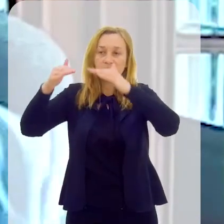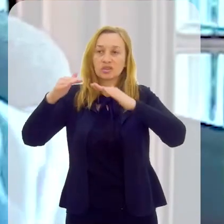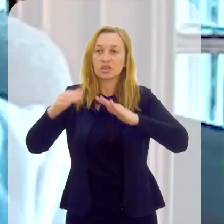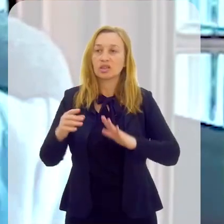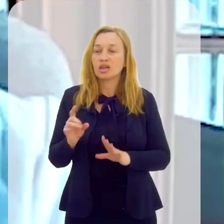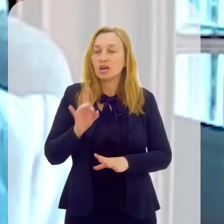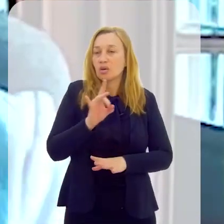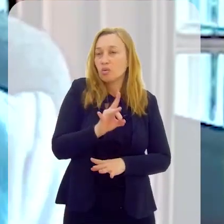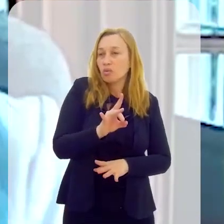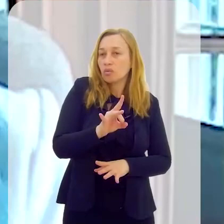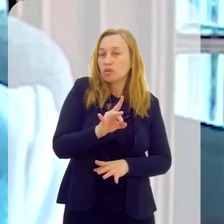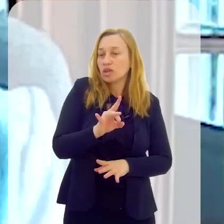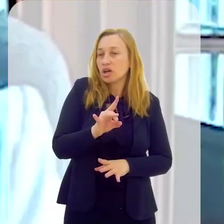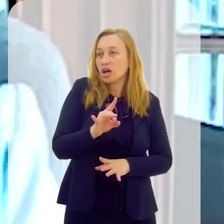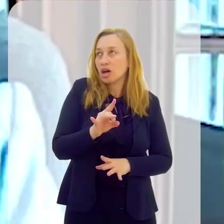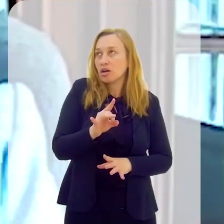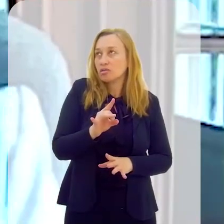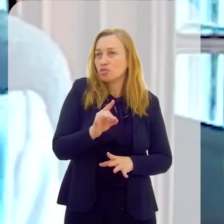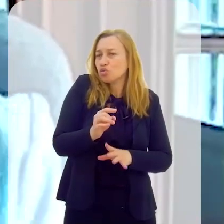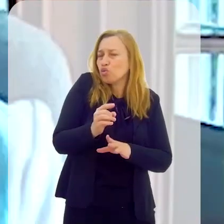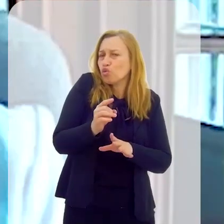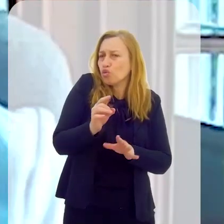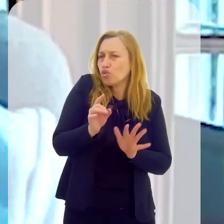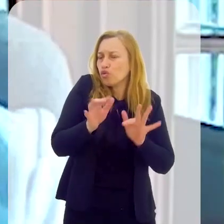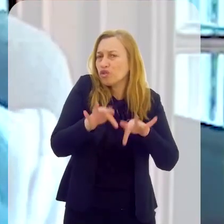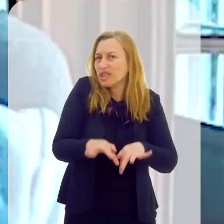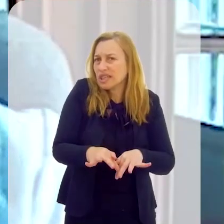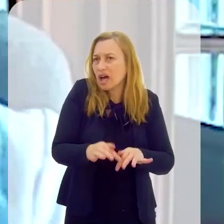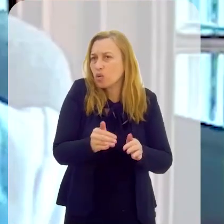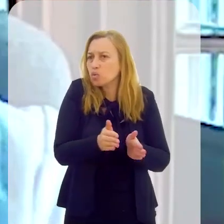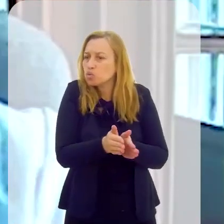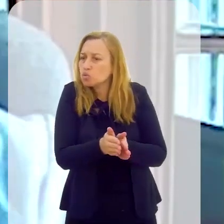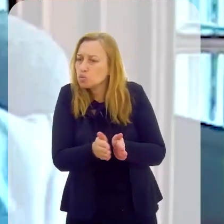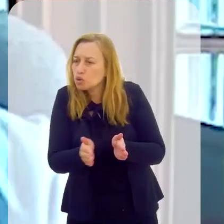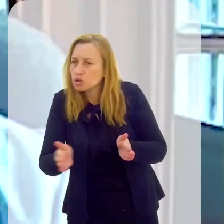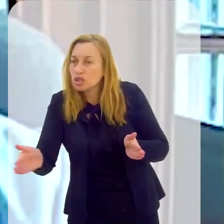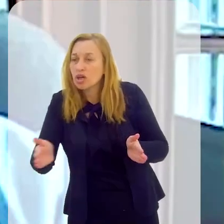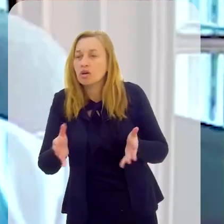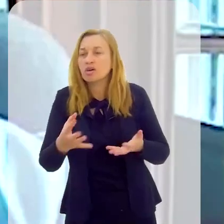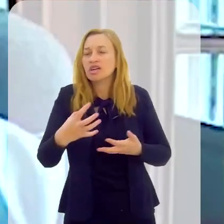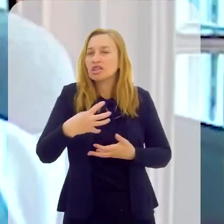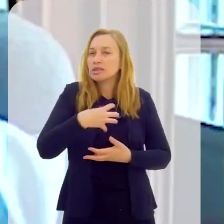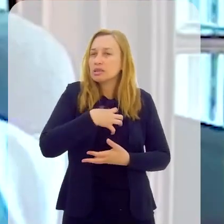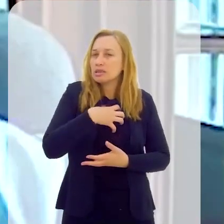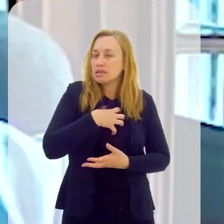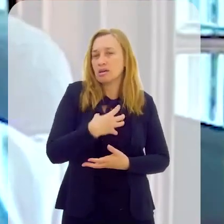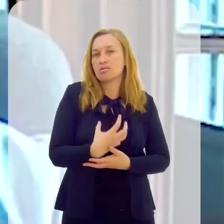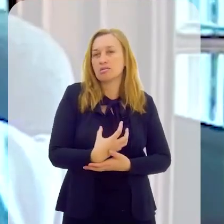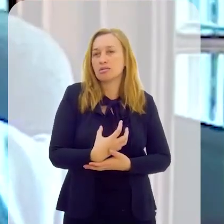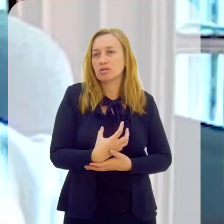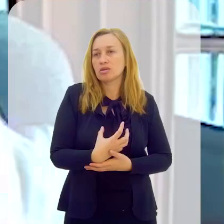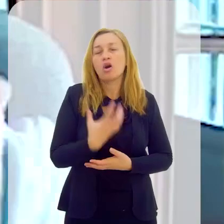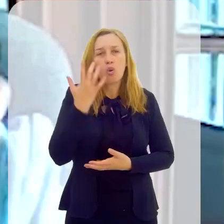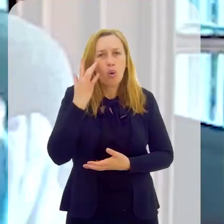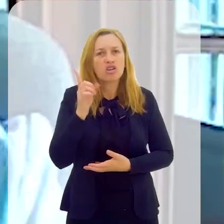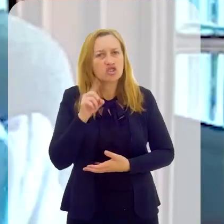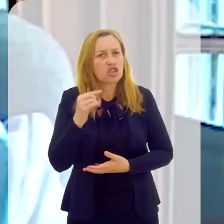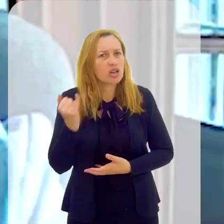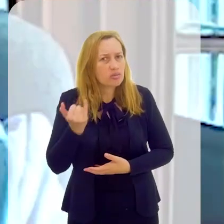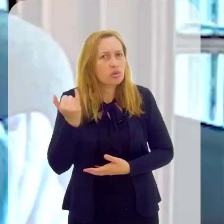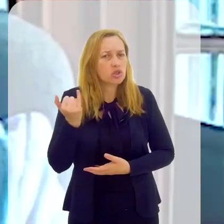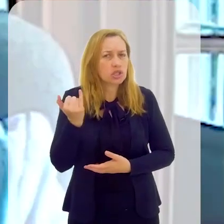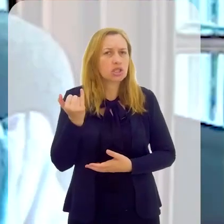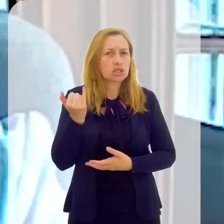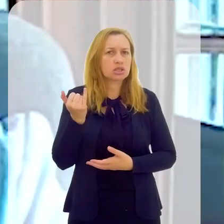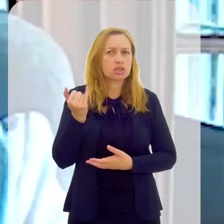está quase que no final do processo. O que, que a gente se ressente muito, e isso eu acho que é